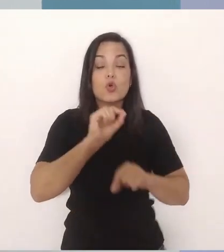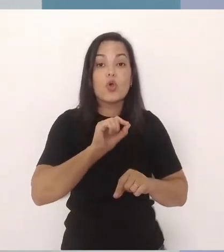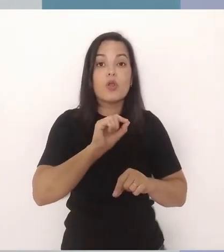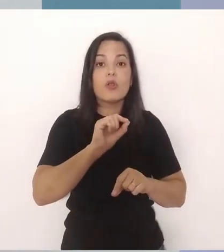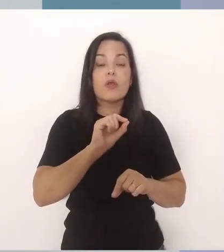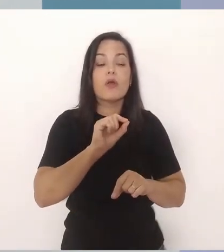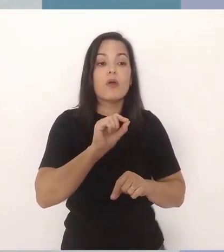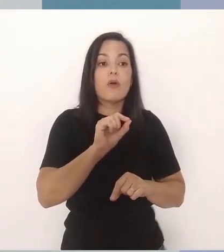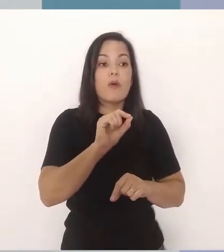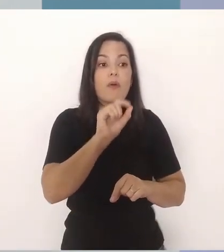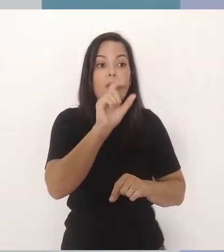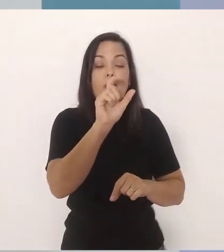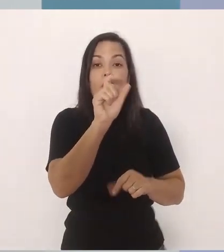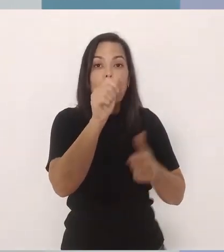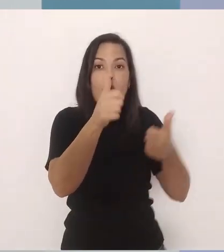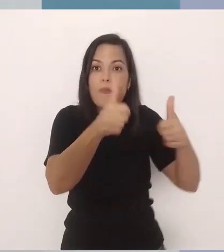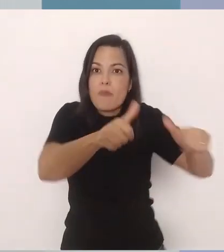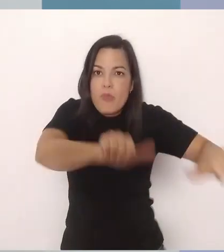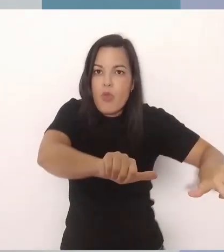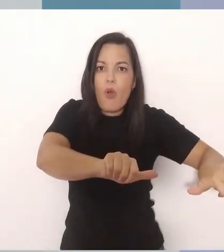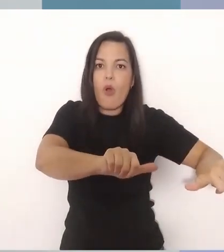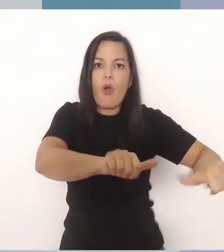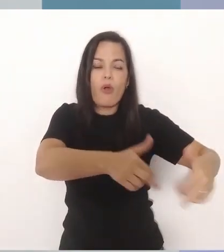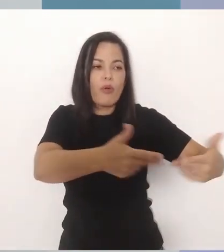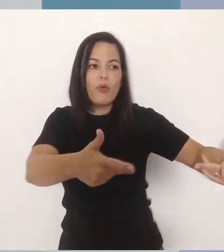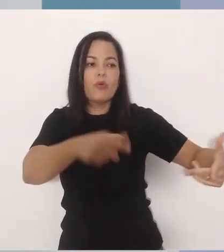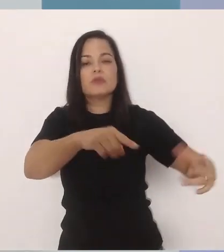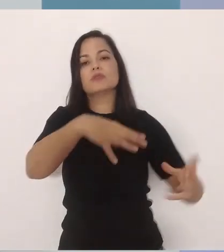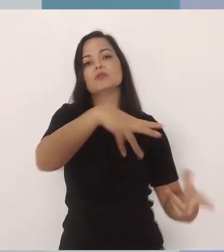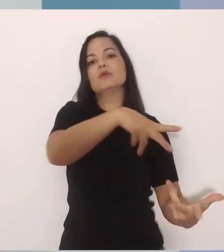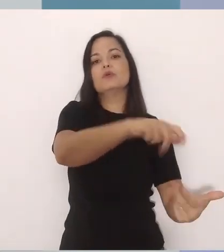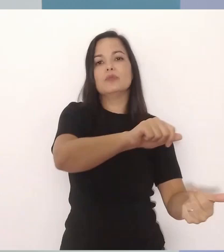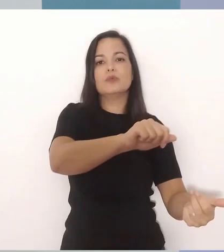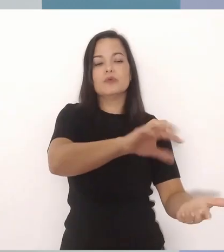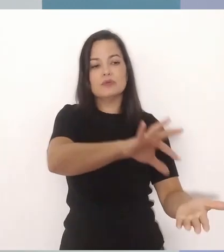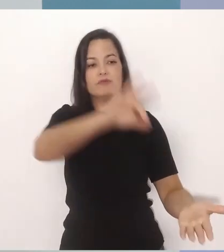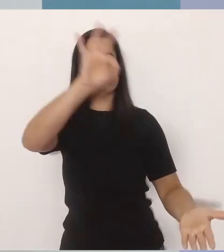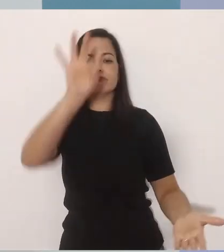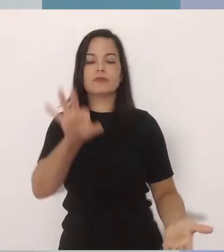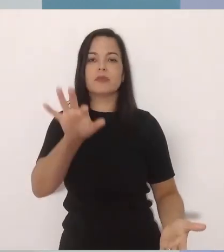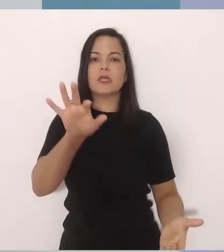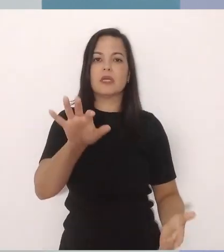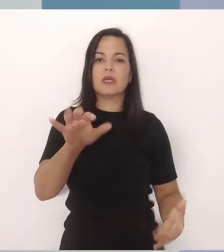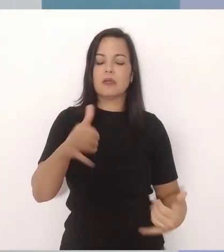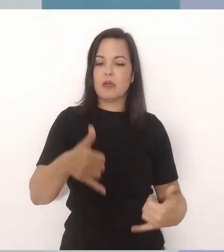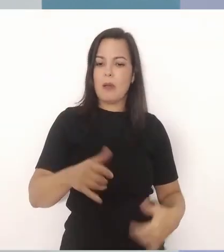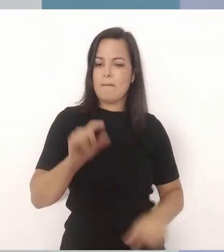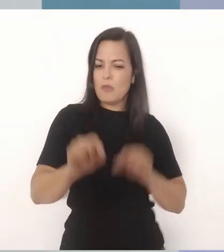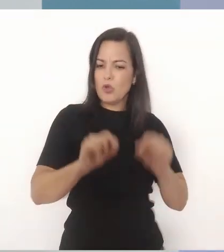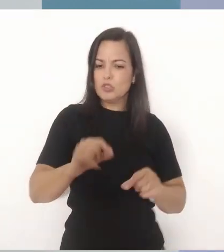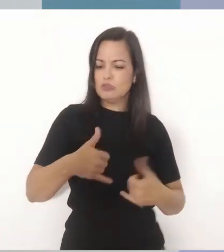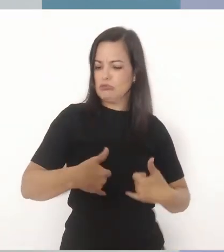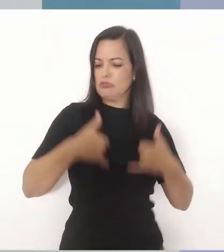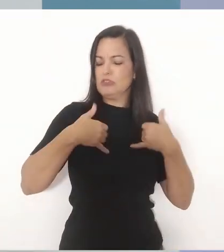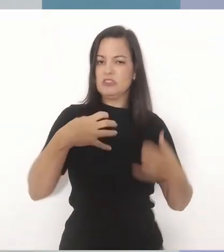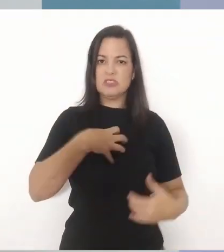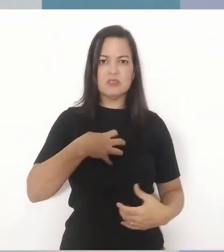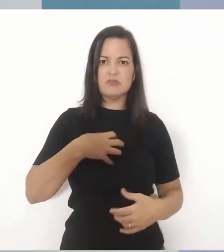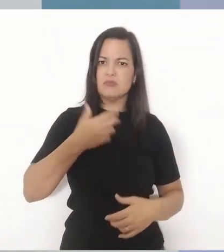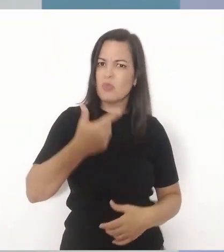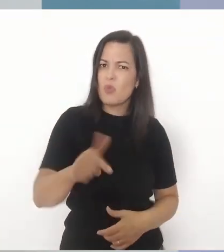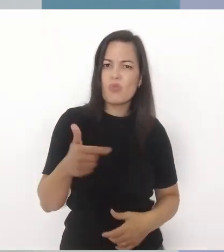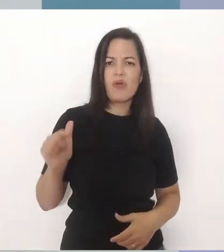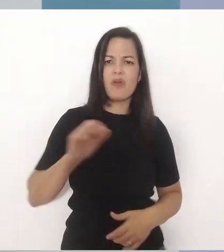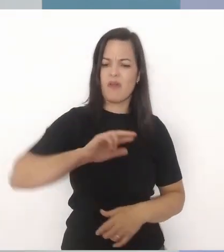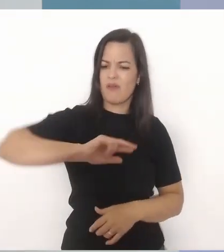motivo humano para se orgulhar. Então a primeira decorrência da nossa grande salvação é viver com toda